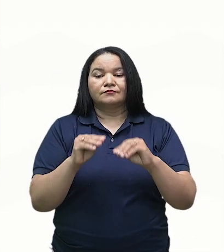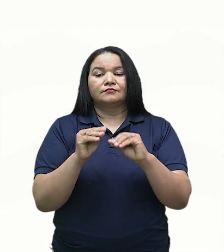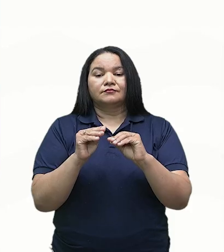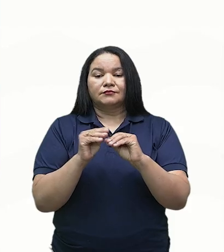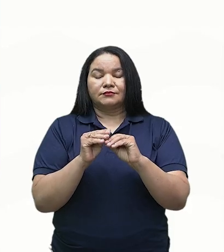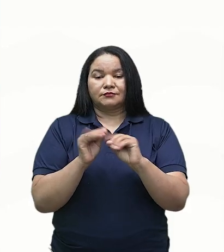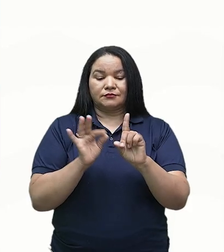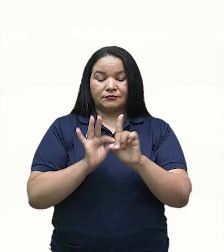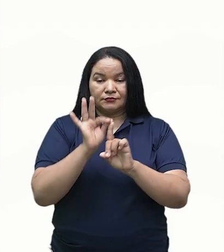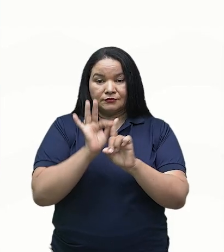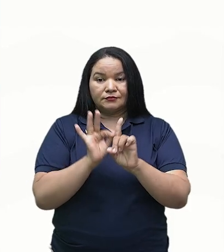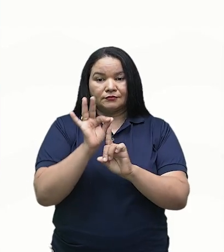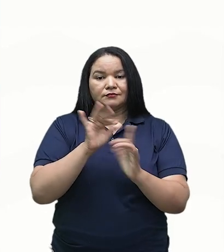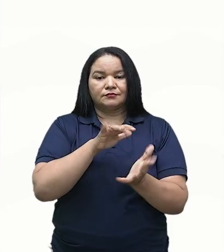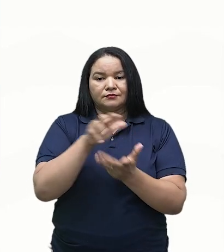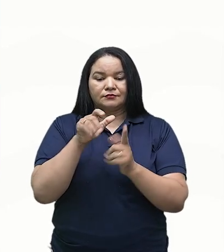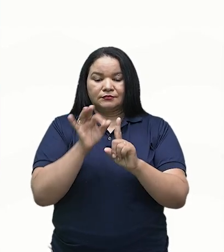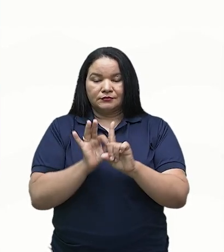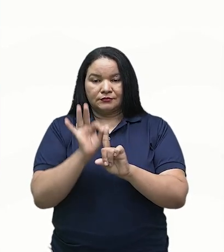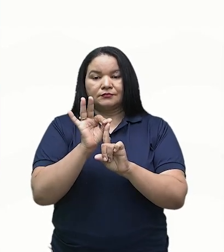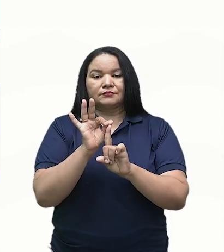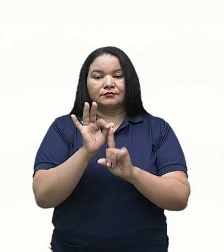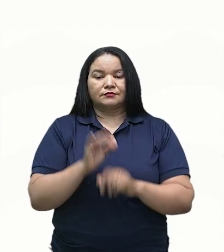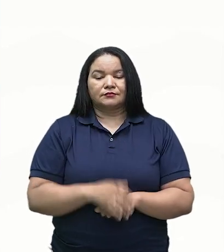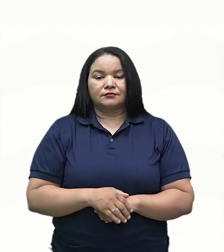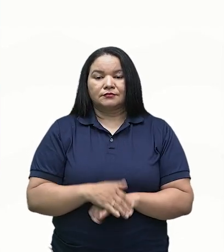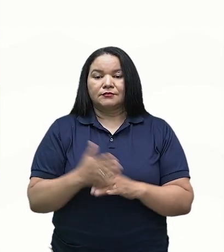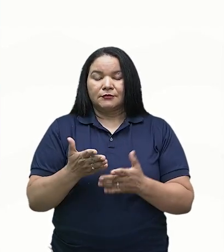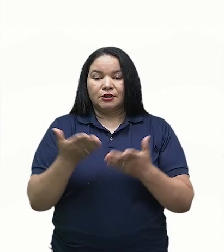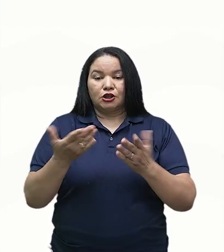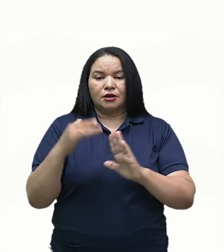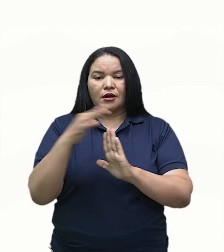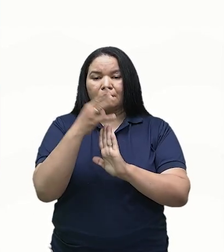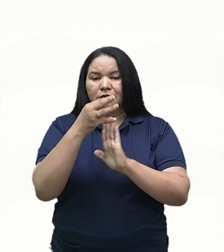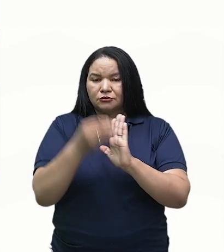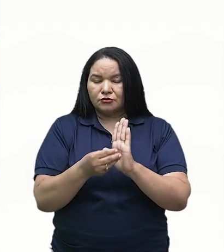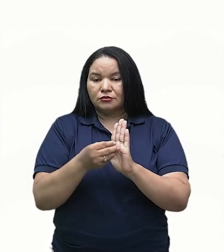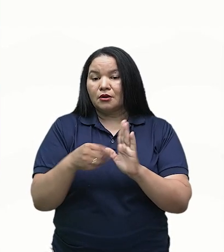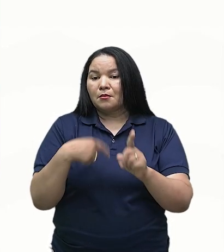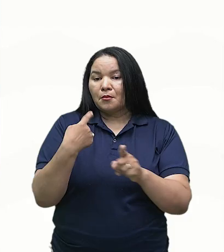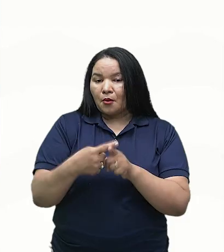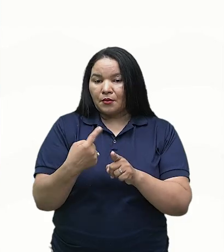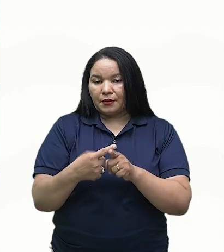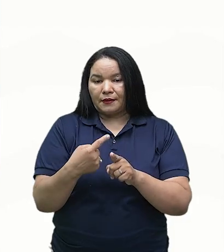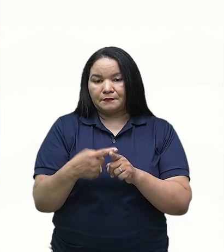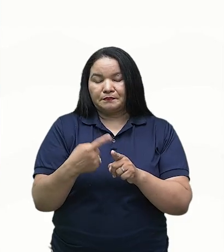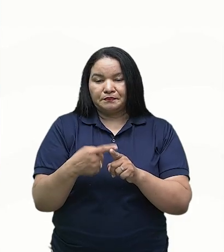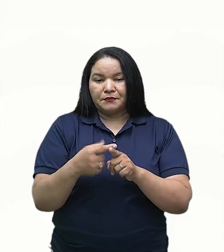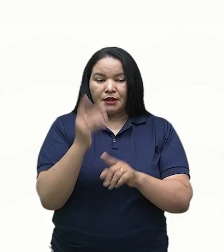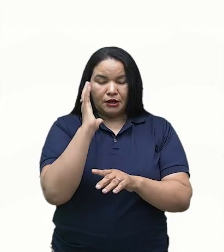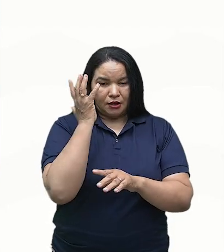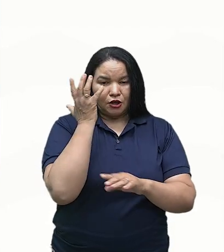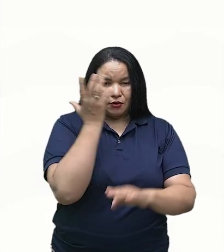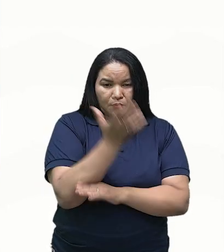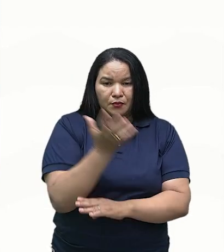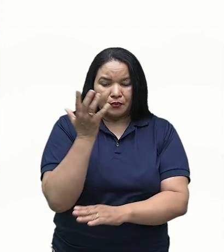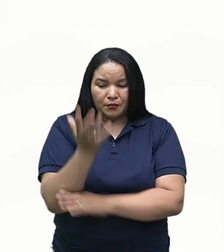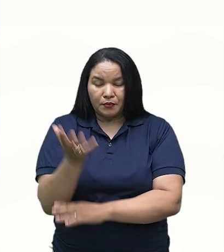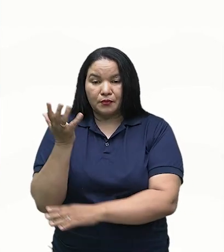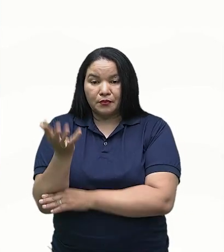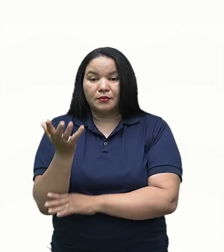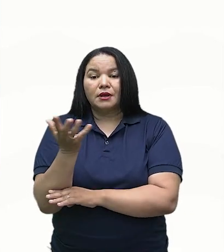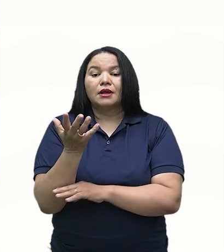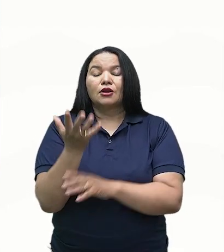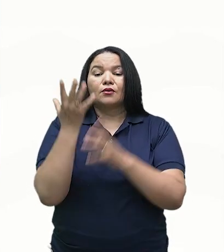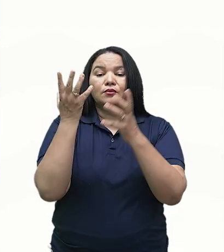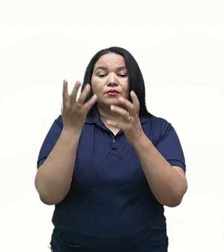aquecimento global. E temos um destaque para a Amazônia, porque o desmatamento ele reduz a